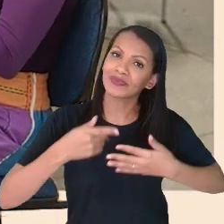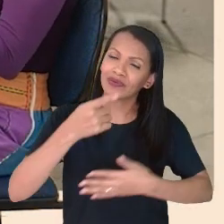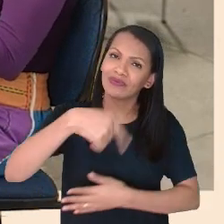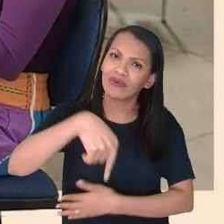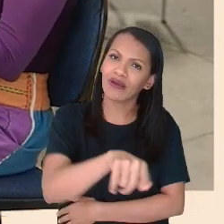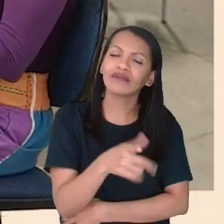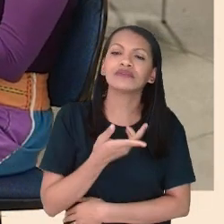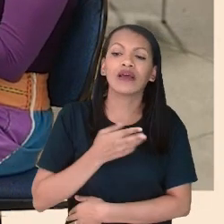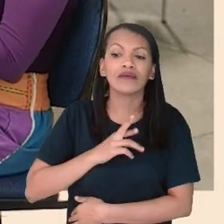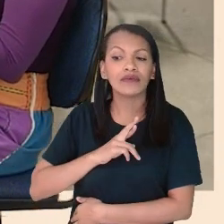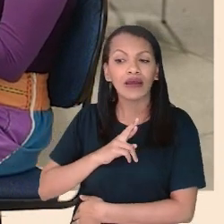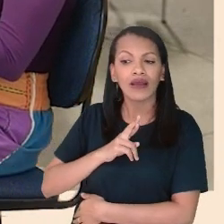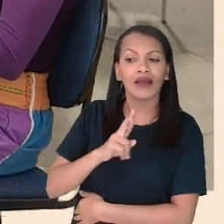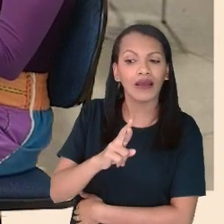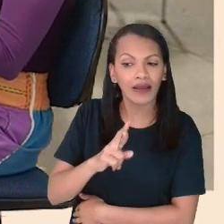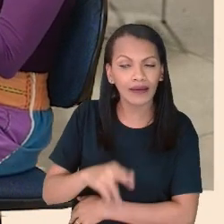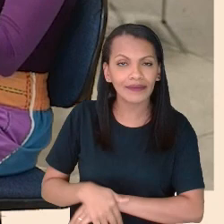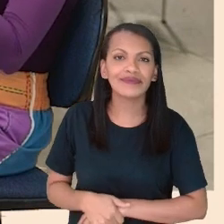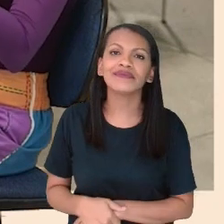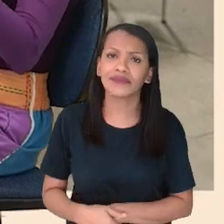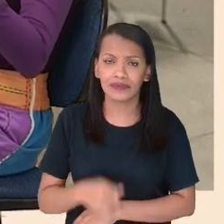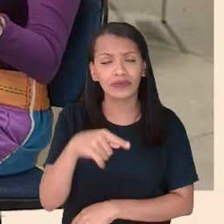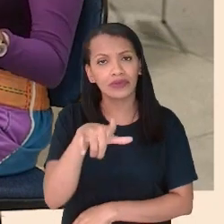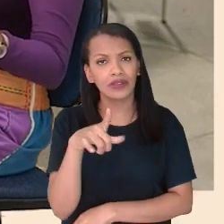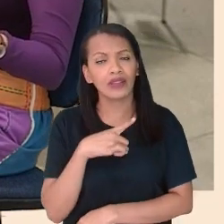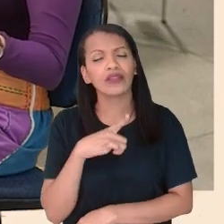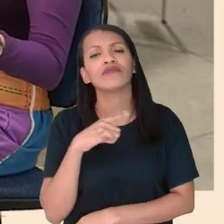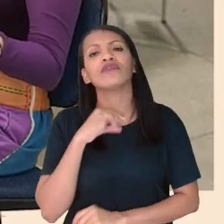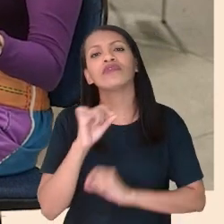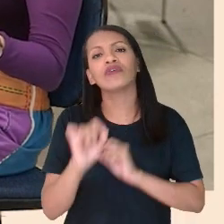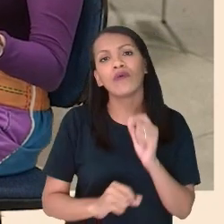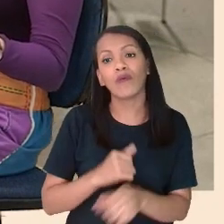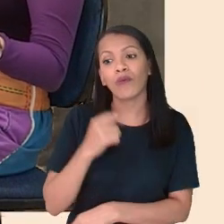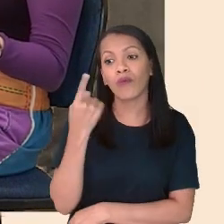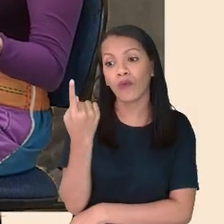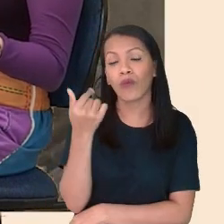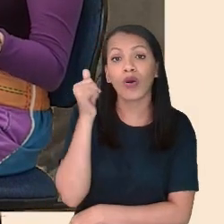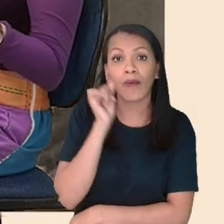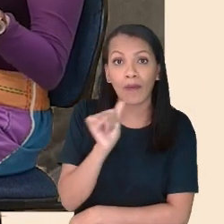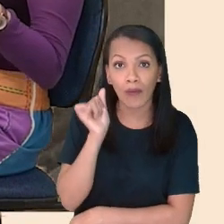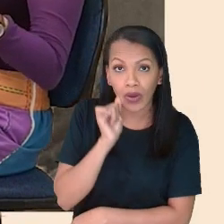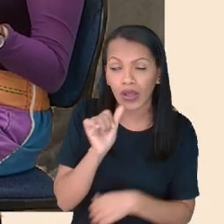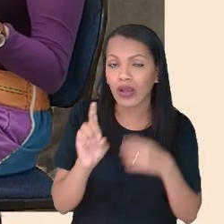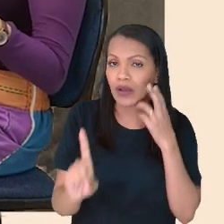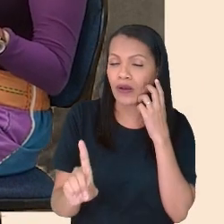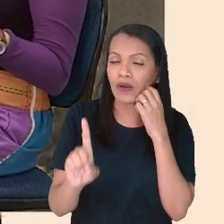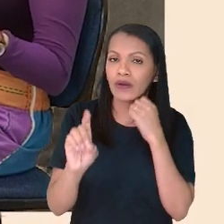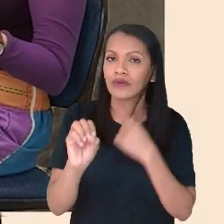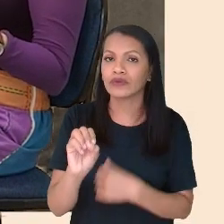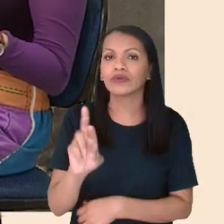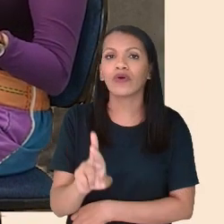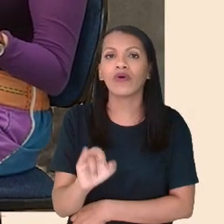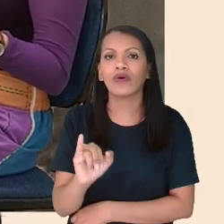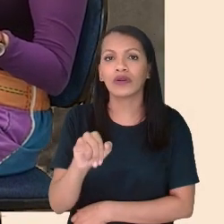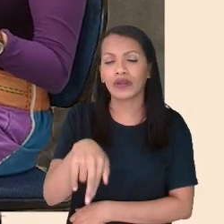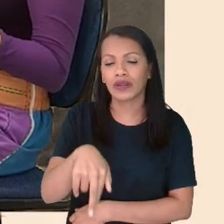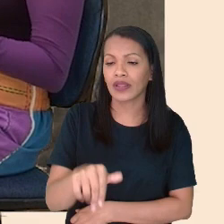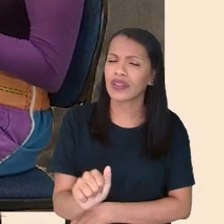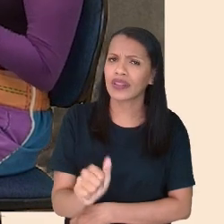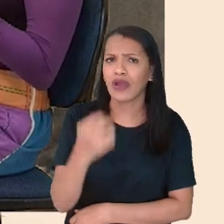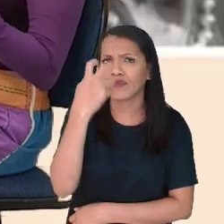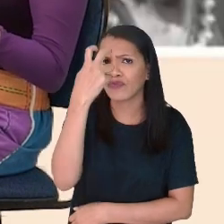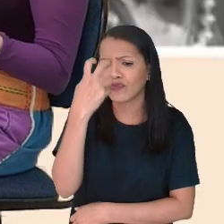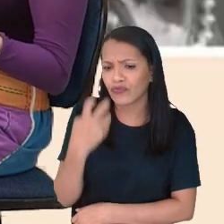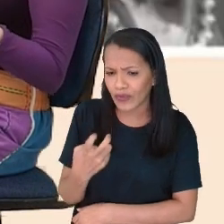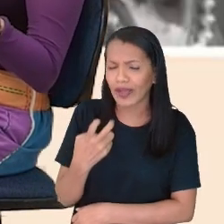fala de representatividade, aí você teve uma mulher como Dorina, né, que ficou cega aos 17 anos. Sim. E